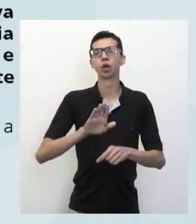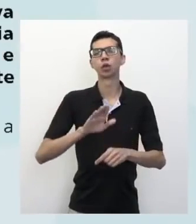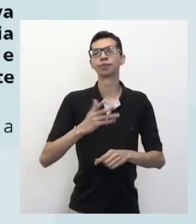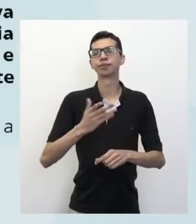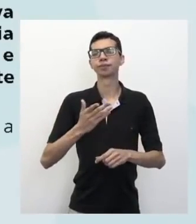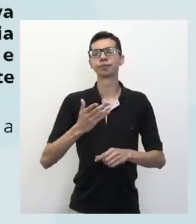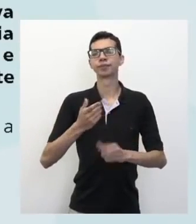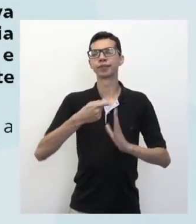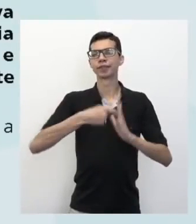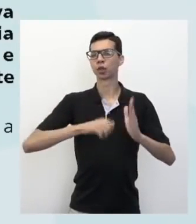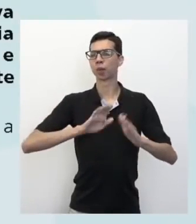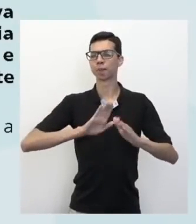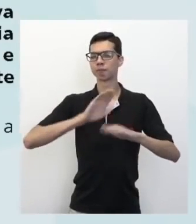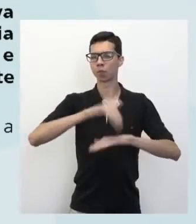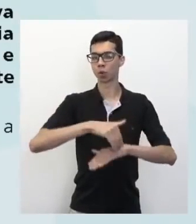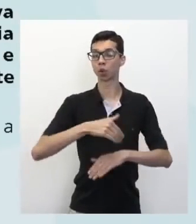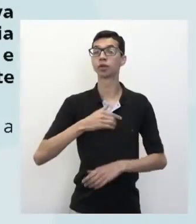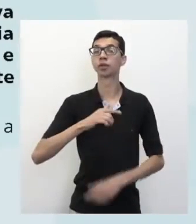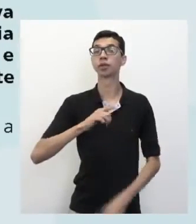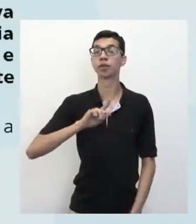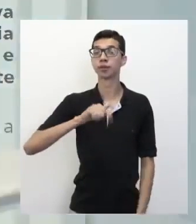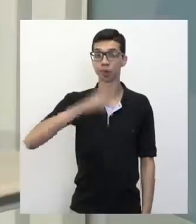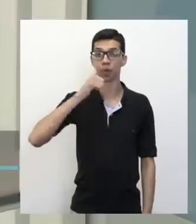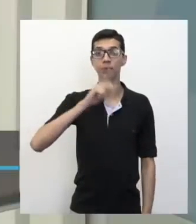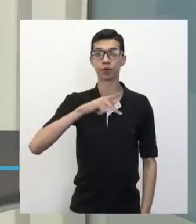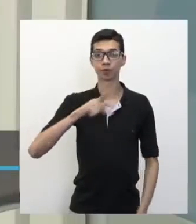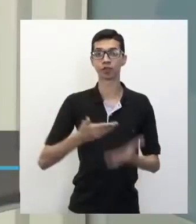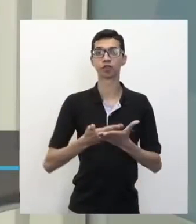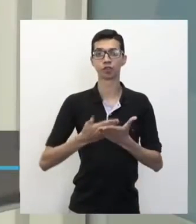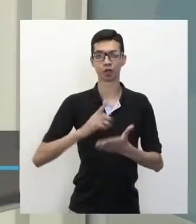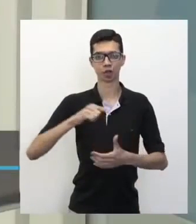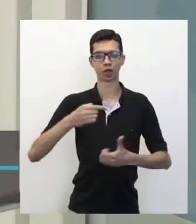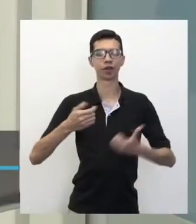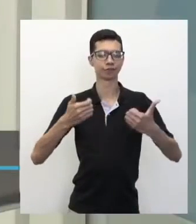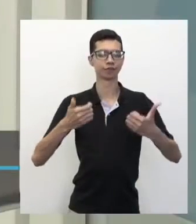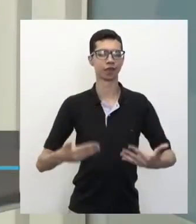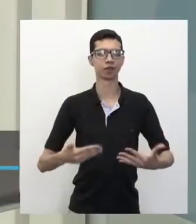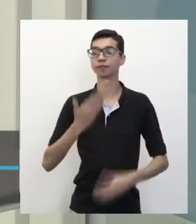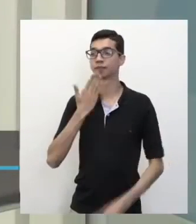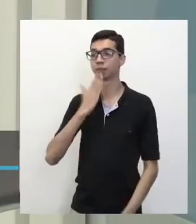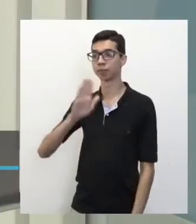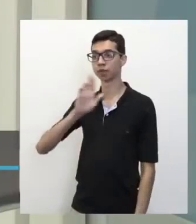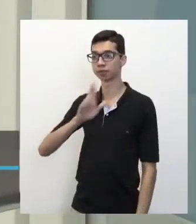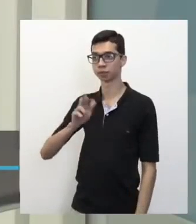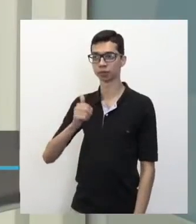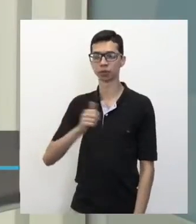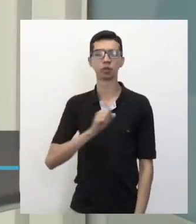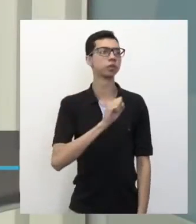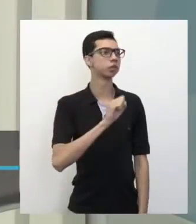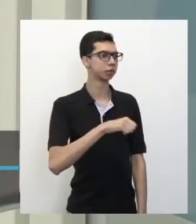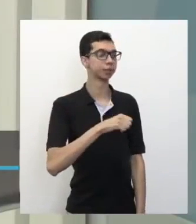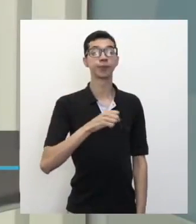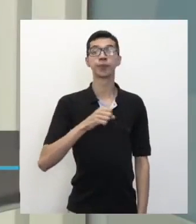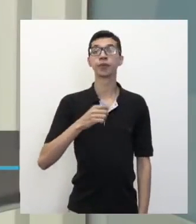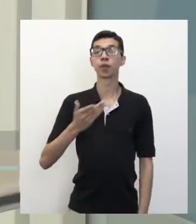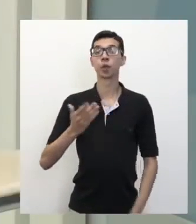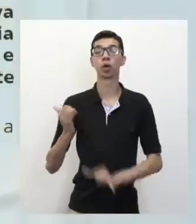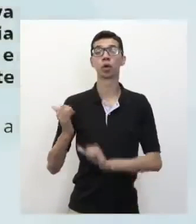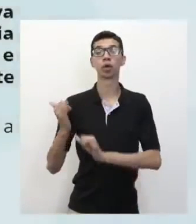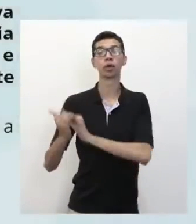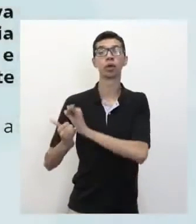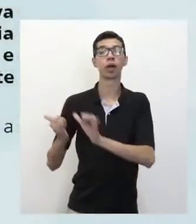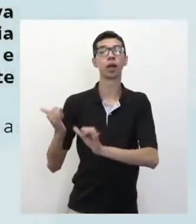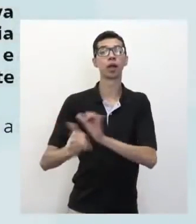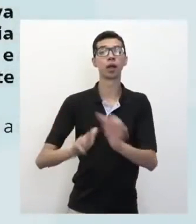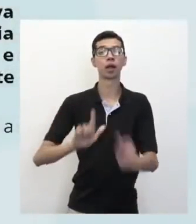esse texto ainda na próxima aula e a gente promete responder essa, tá? Sim, tá bom. Então, lenda, o aluno que perguntou, lenda, volta lá na lenda, por favor. É